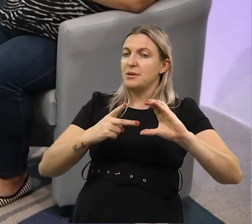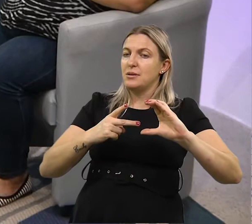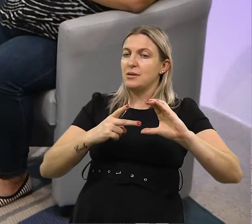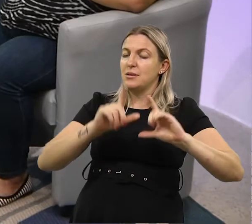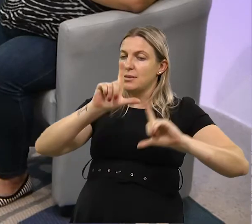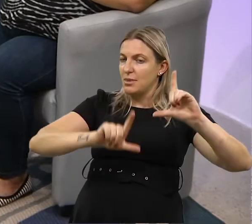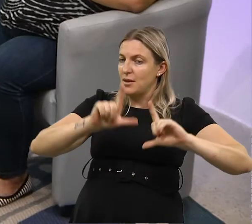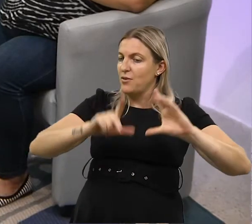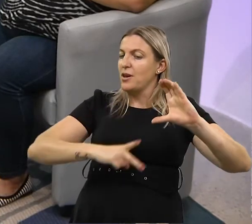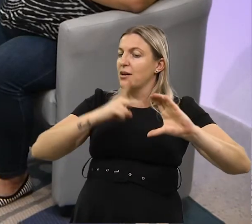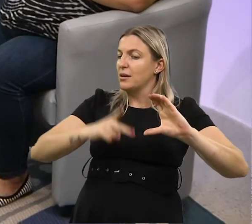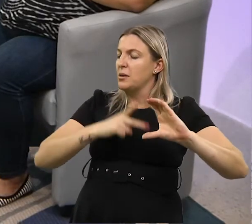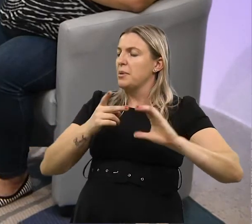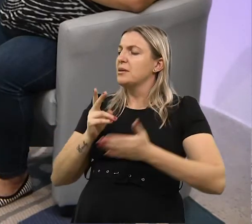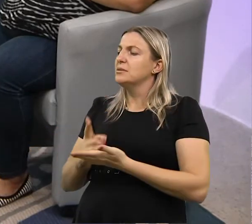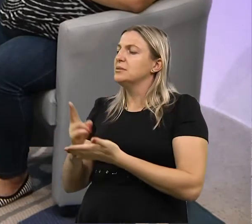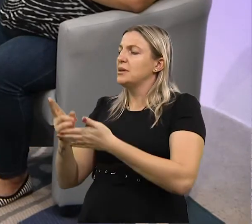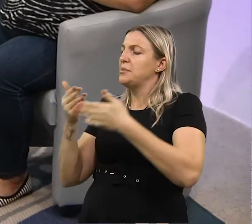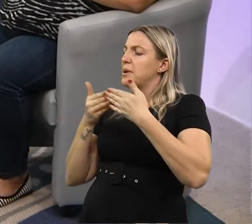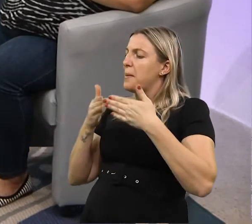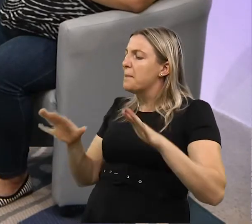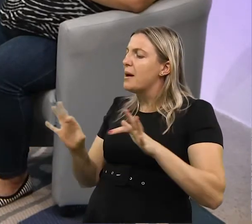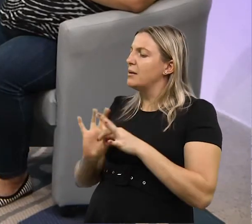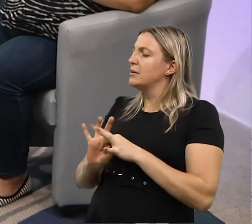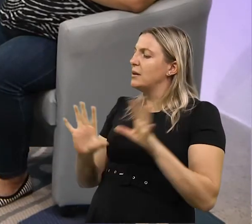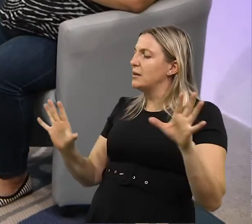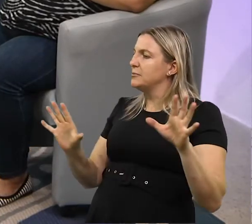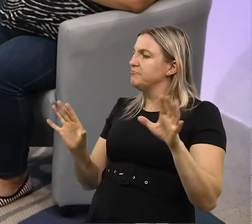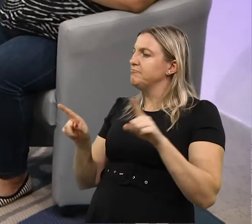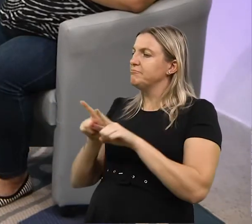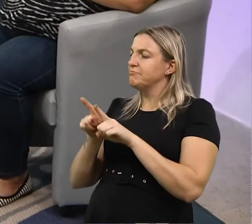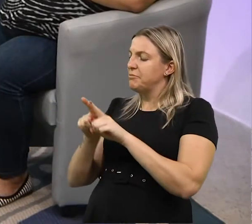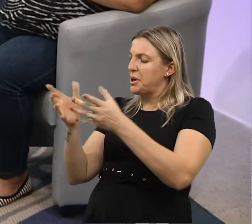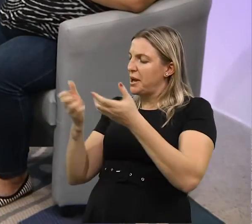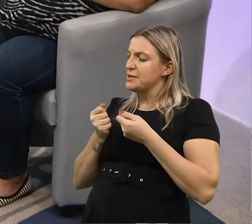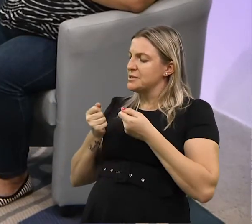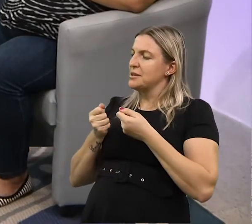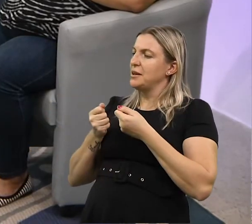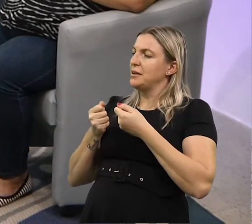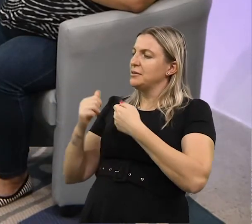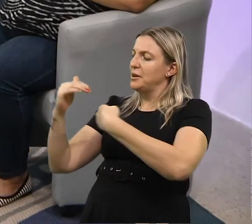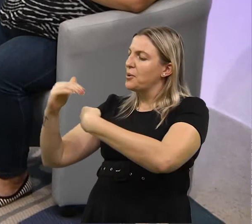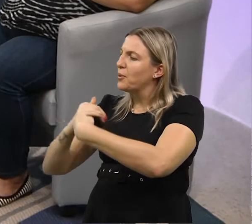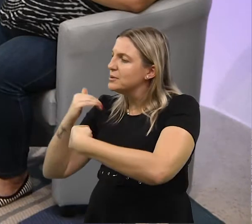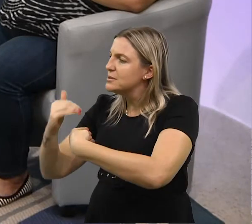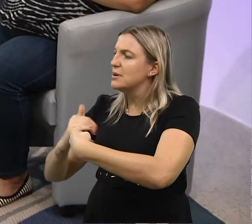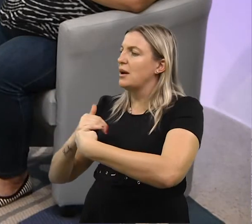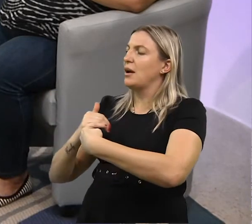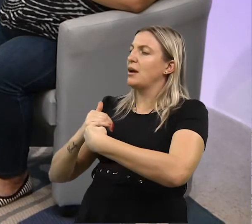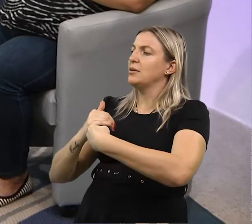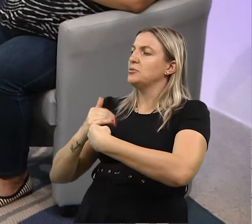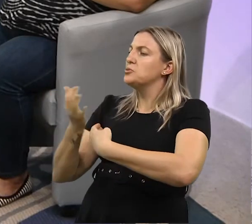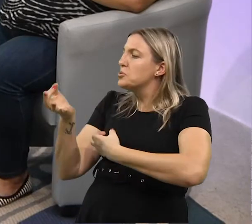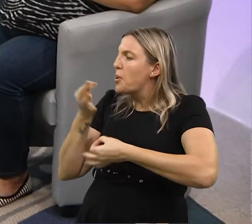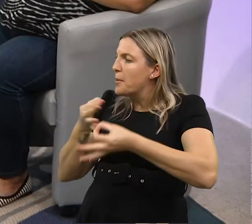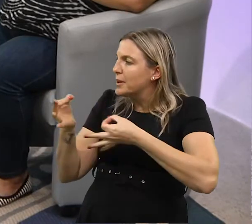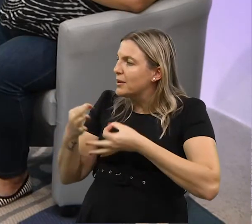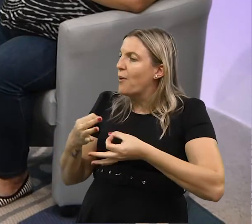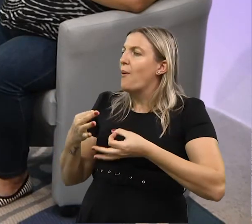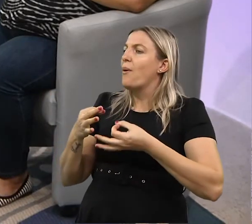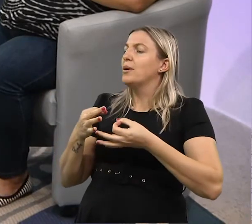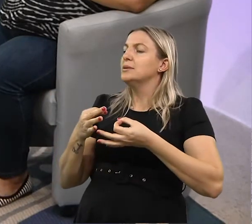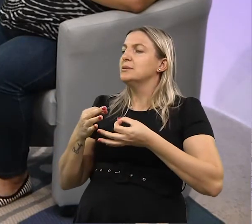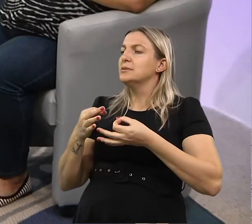estamos sempre com as portas abertas, TV Câmara está sempre recebendo vocês, recebendo dicas, orientações também